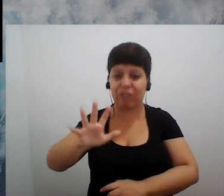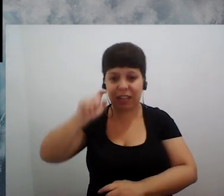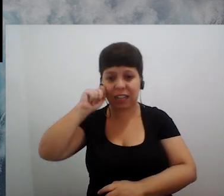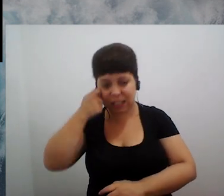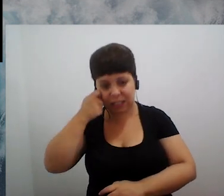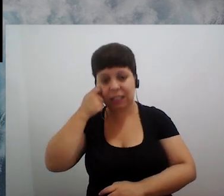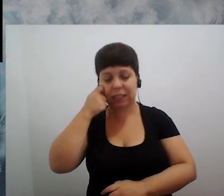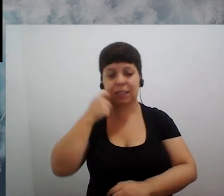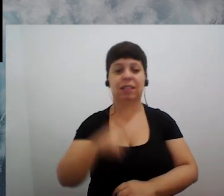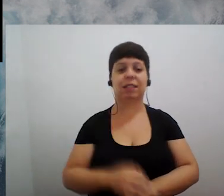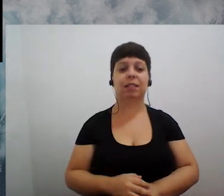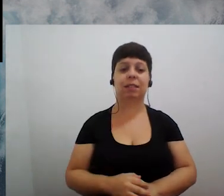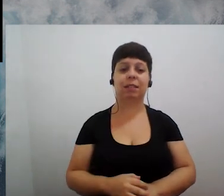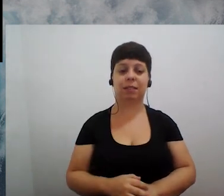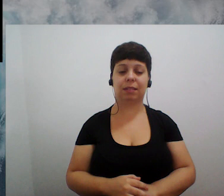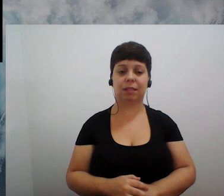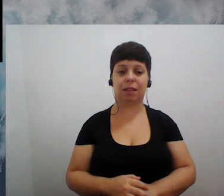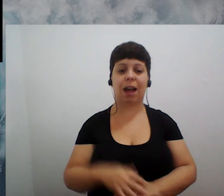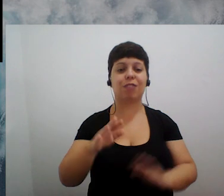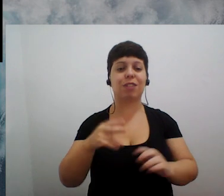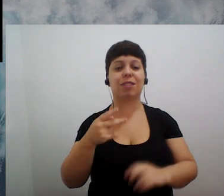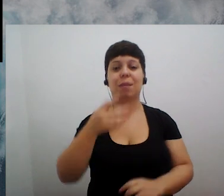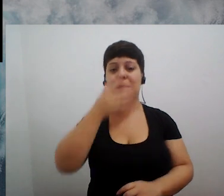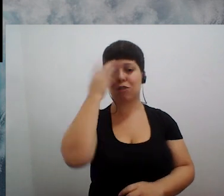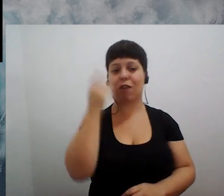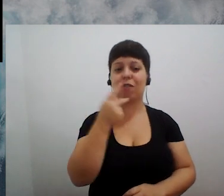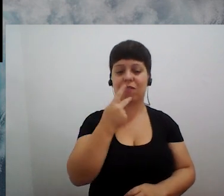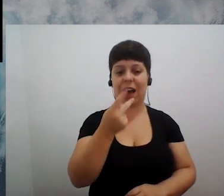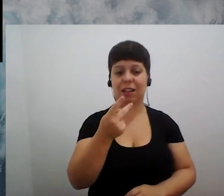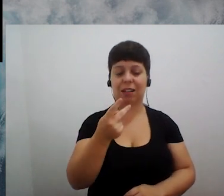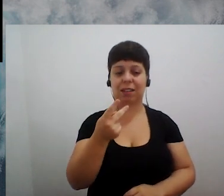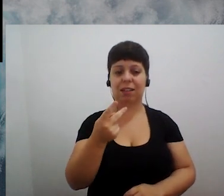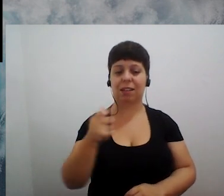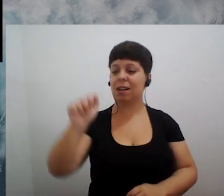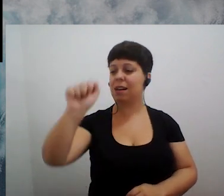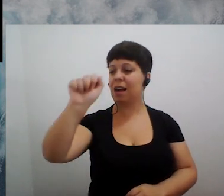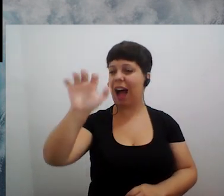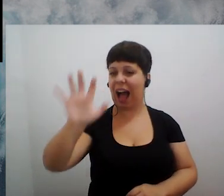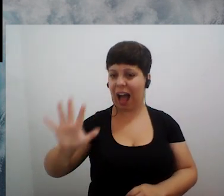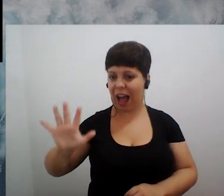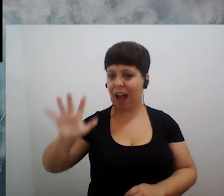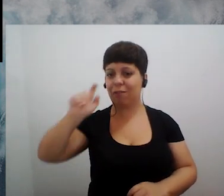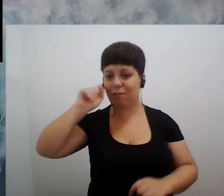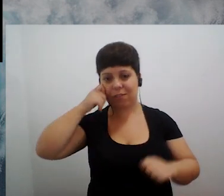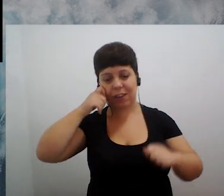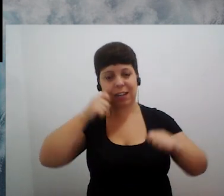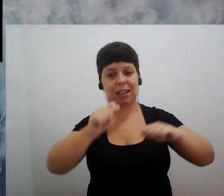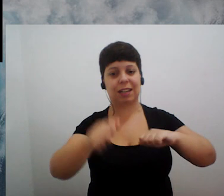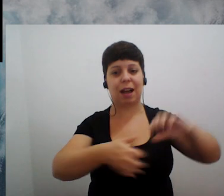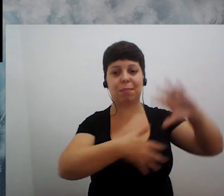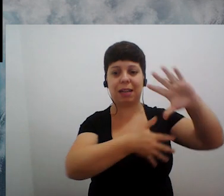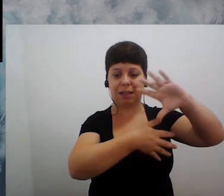e muitas pessoas vão dizer que geograficamente o mar separa, né, o continente africano